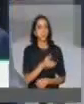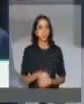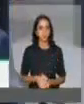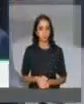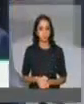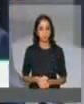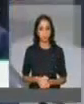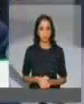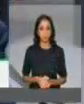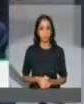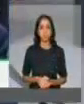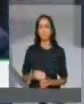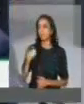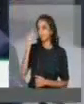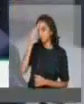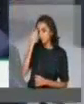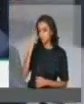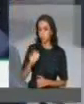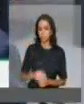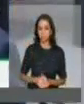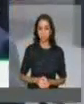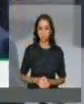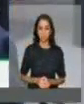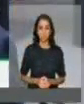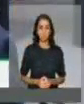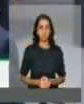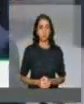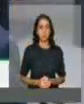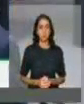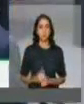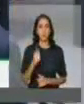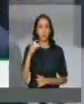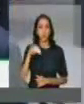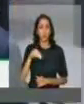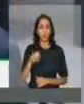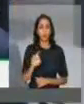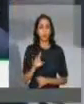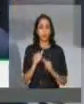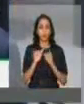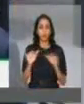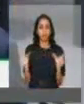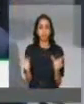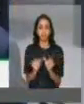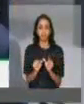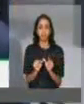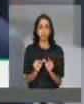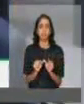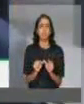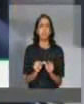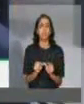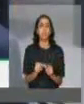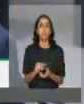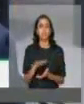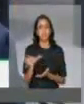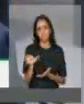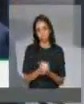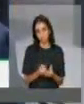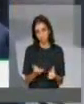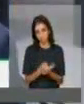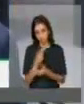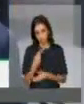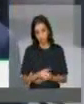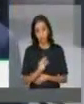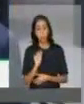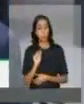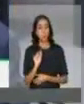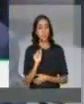Presidente, obrigado Diego. Um minutinho para deixar registrado nos anais da casa uma iniciativa absolutamente